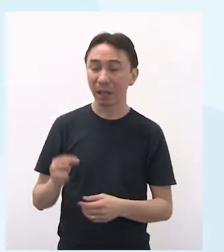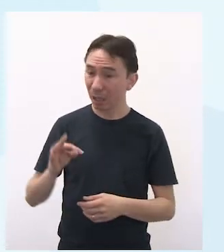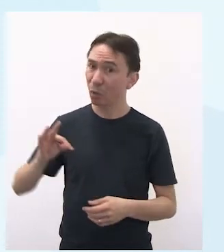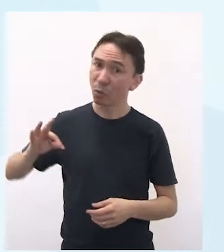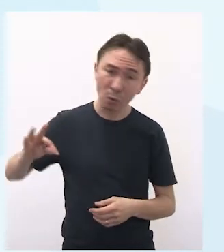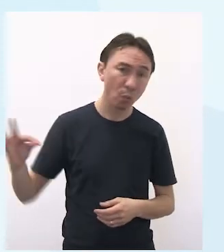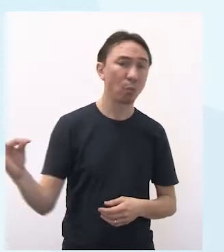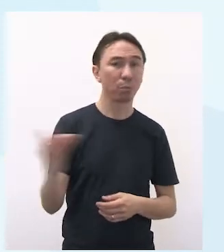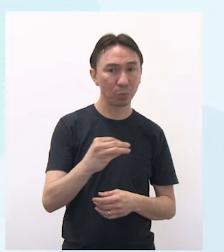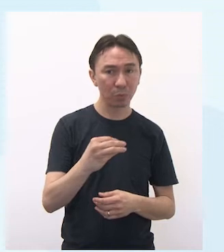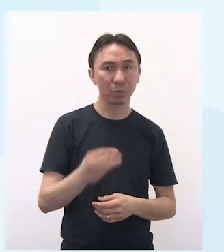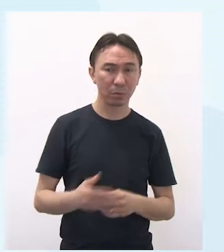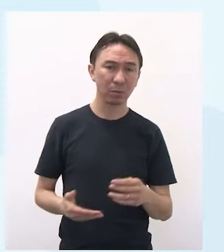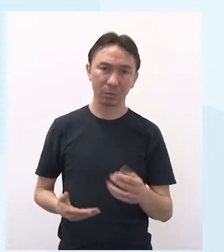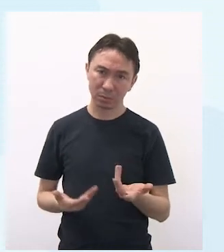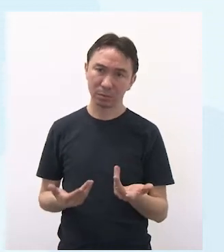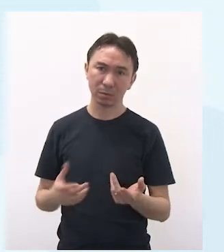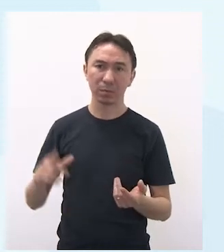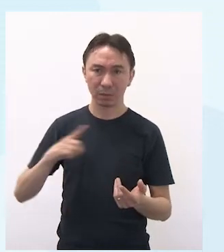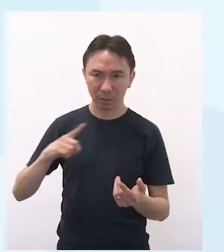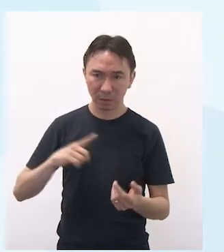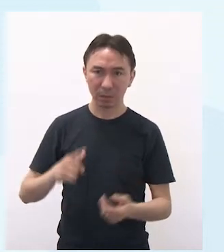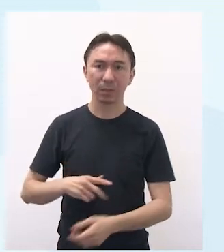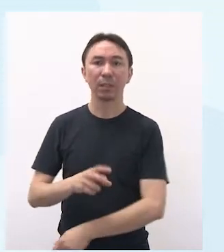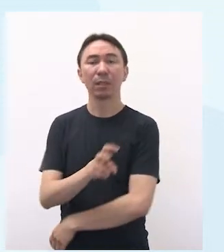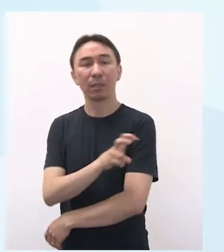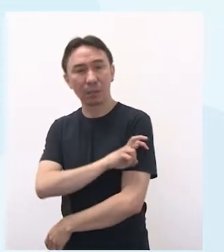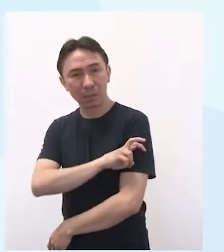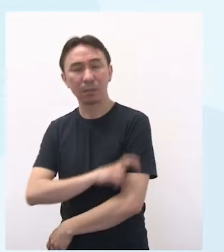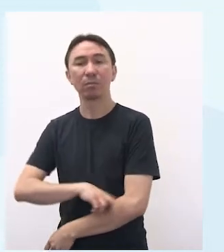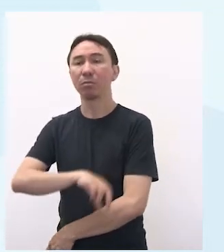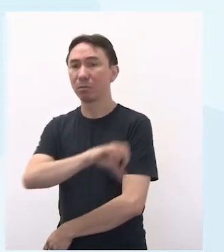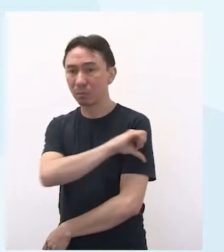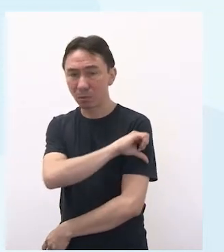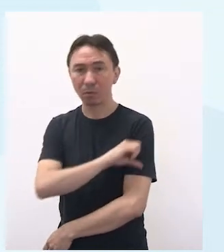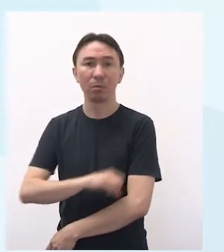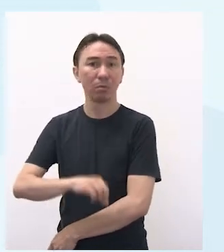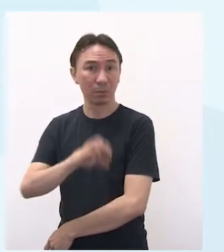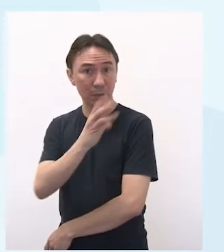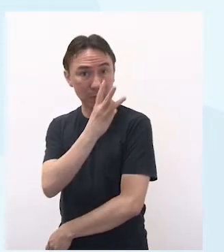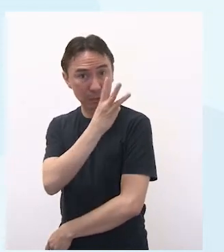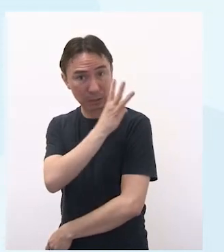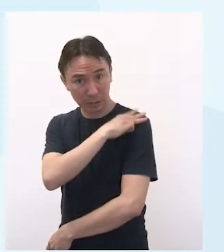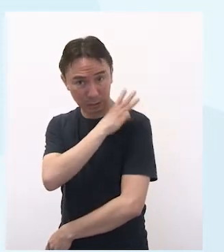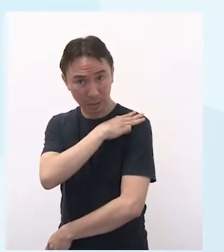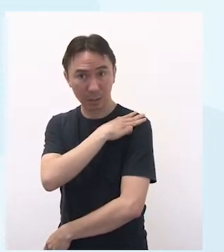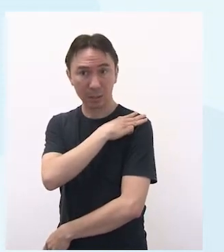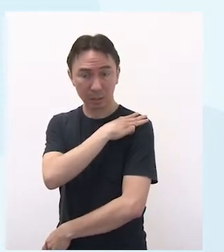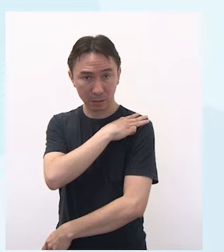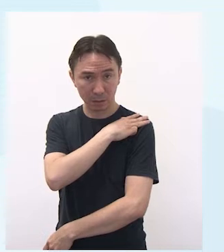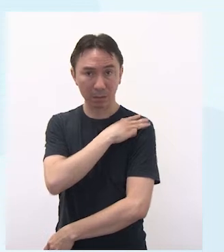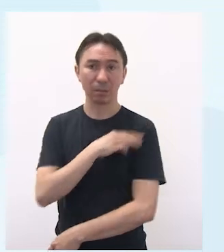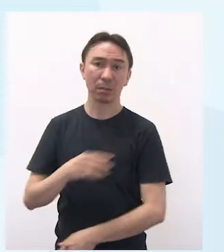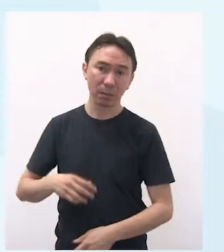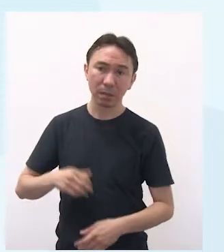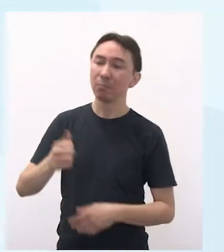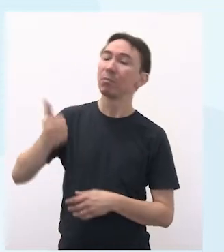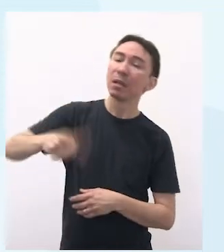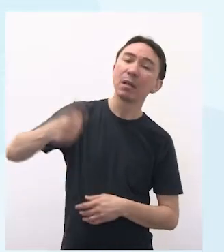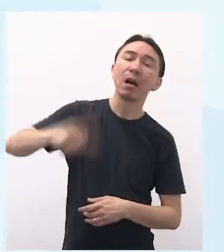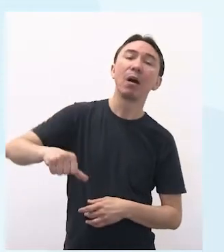censitária. Então, nós temos os 5º anos, nonos e 3ª série do ensino médio, em que nós vamos avaliar língua portuguesa